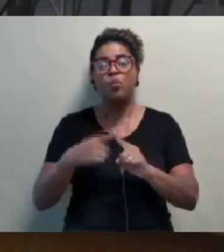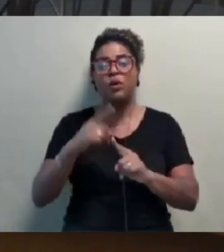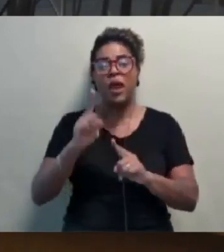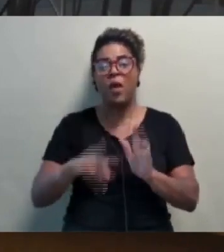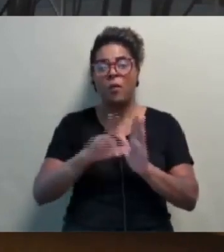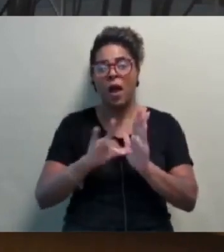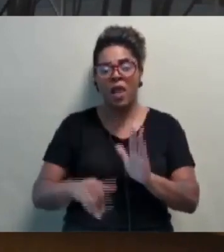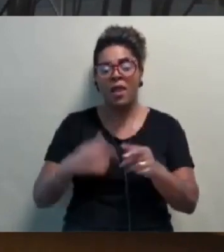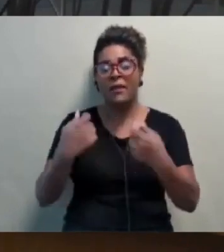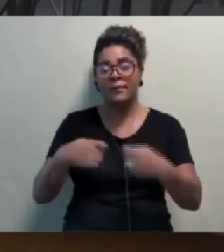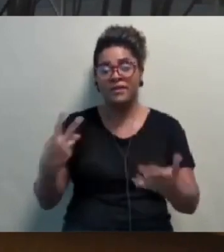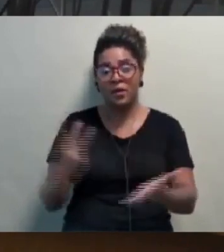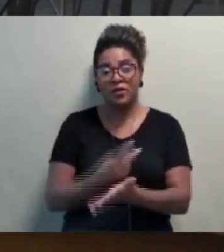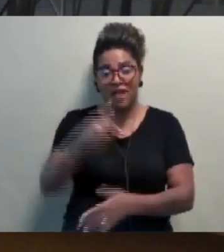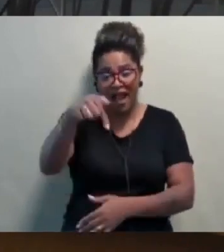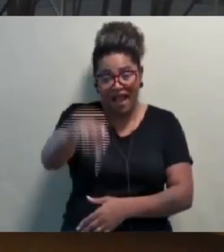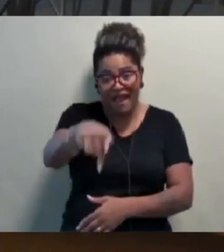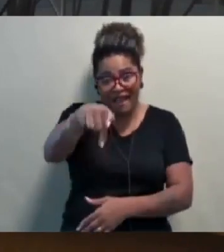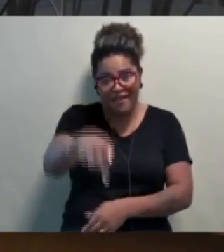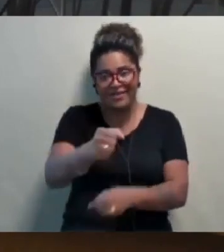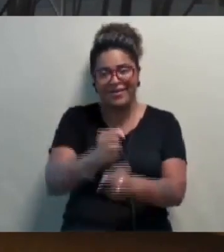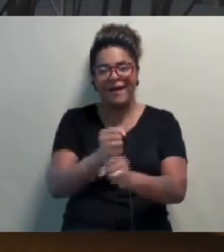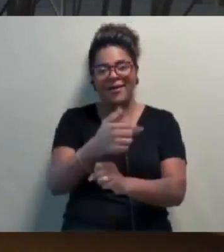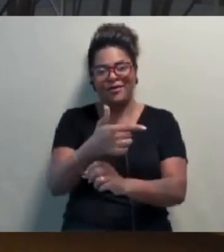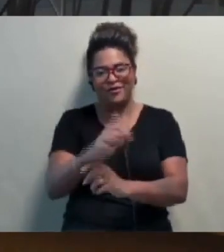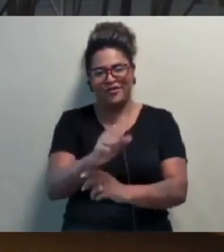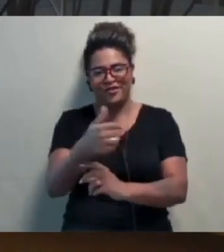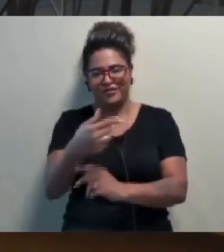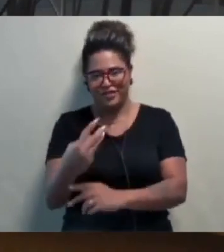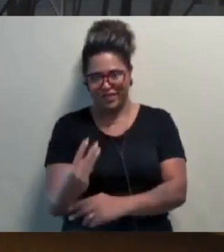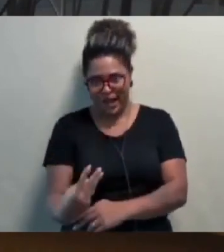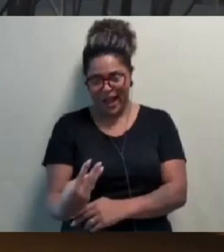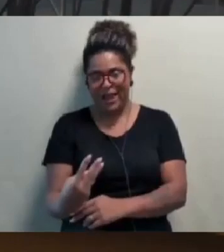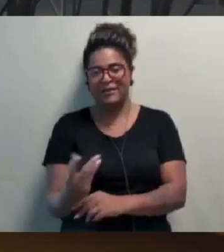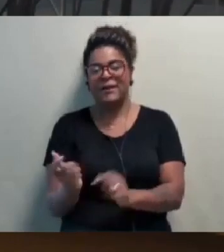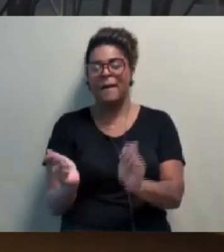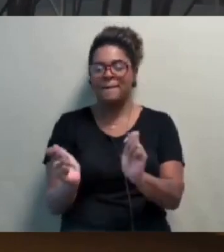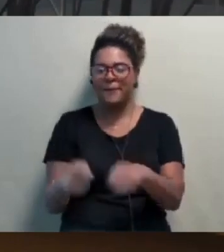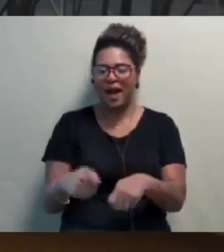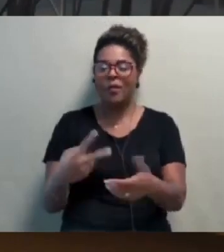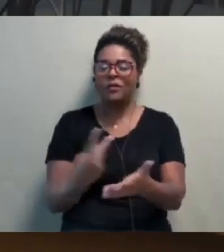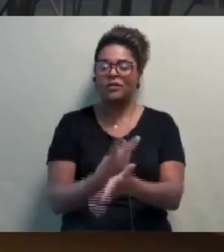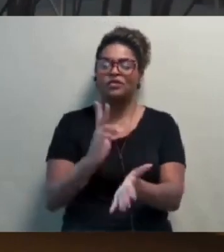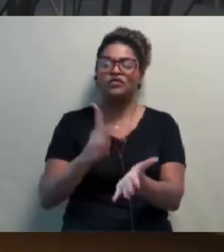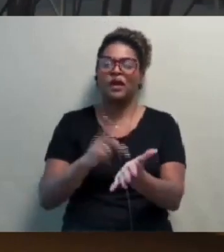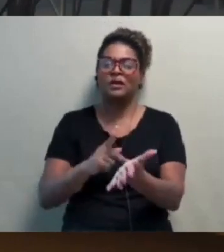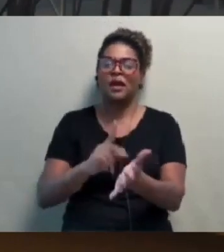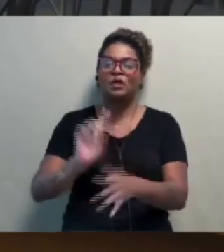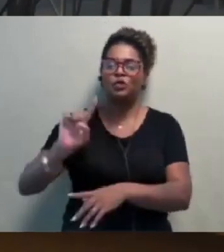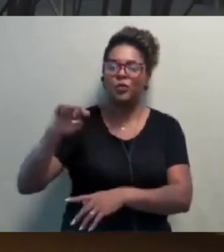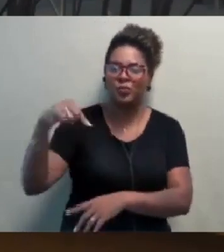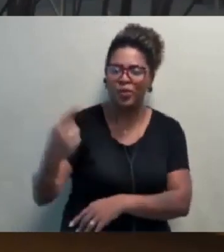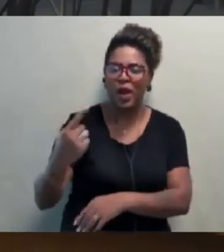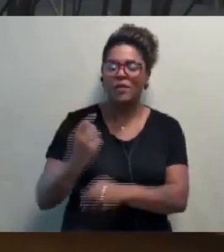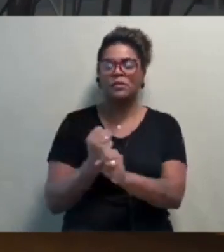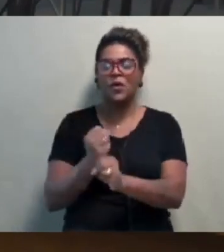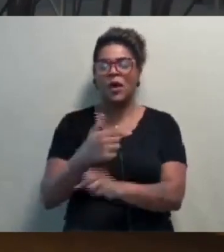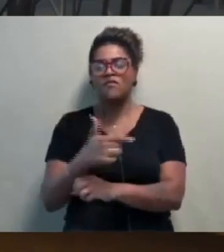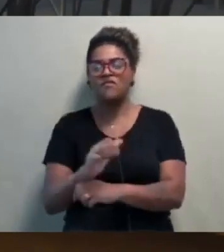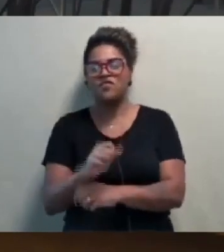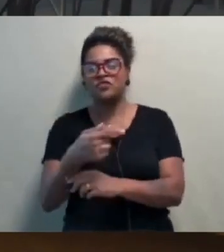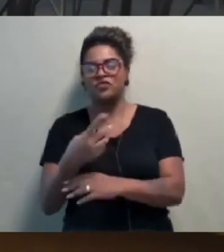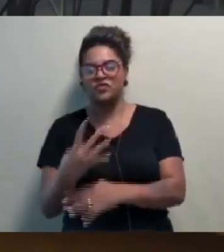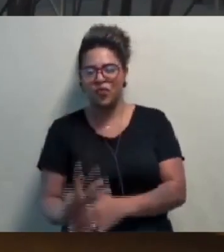sancionada ainda este ano, ainda no ano de 2023, para que ela possa ter vigência em 2024. Então, a gente está colhendo as assinaturas